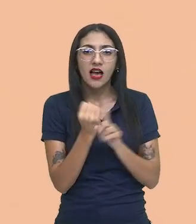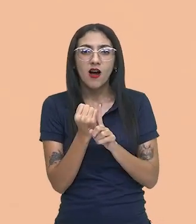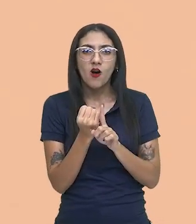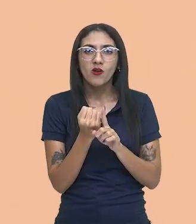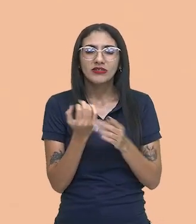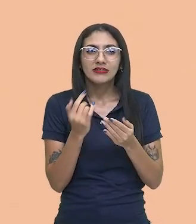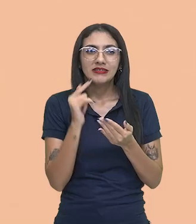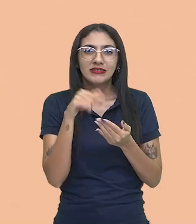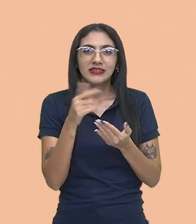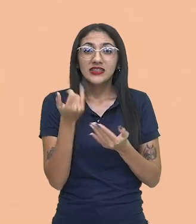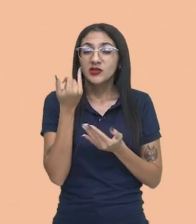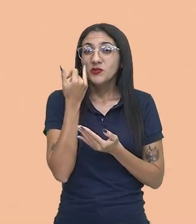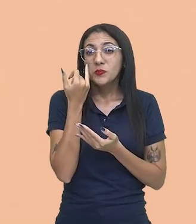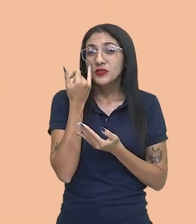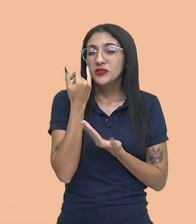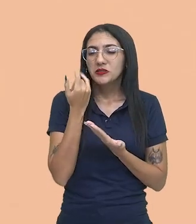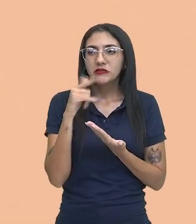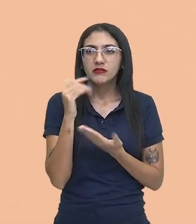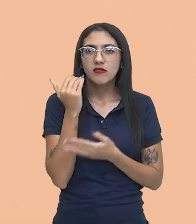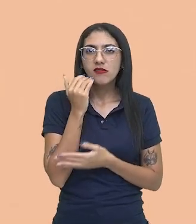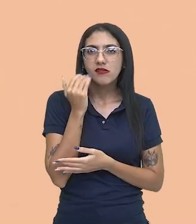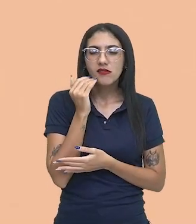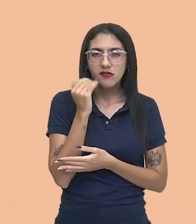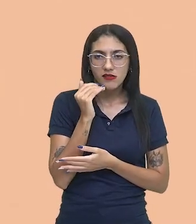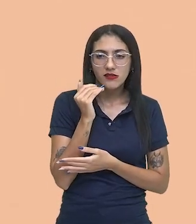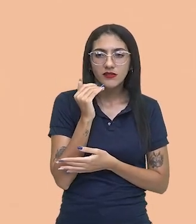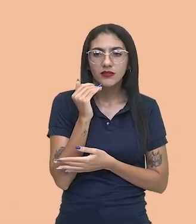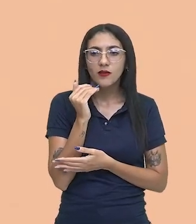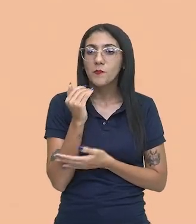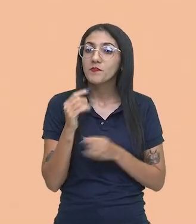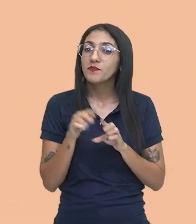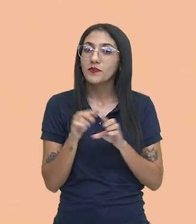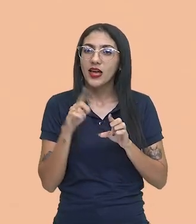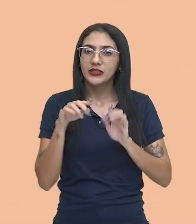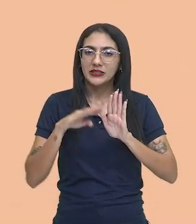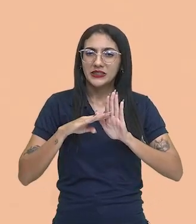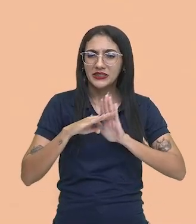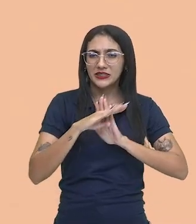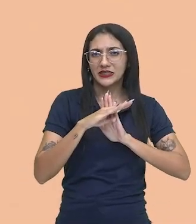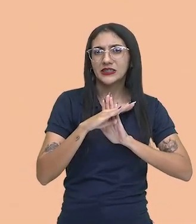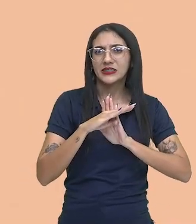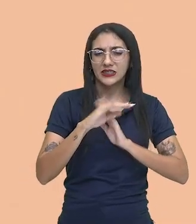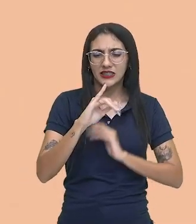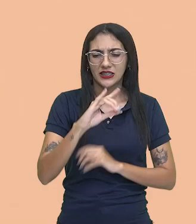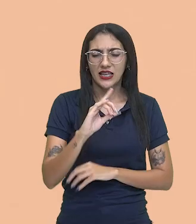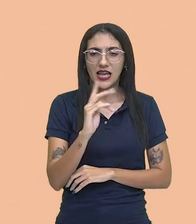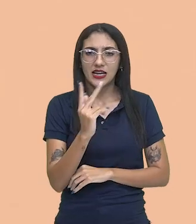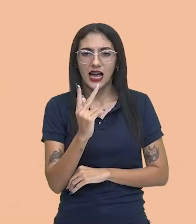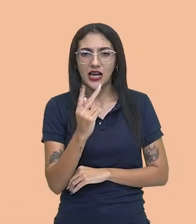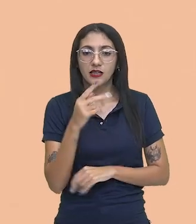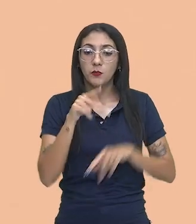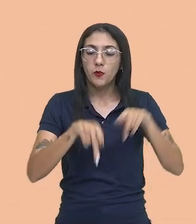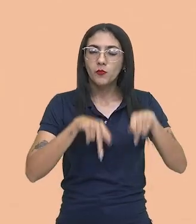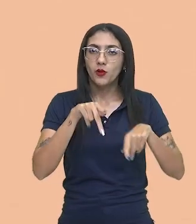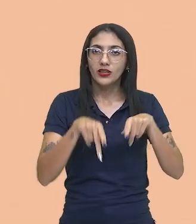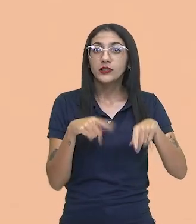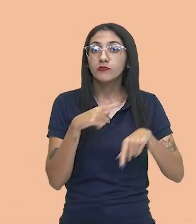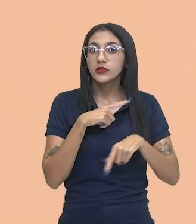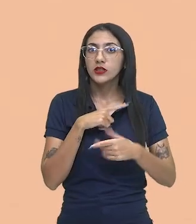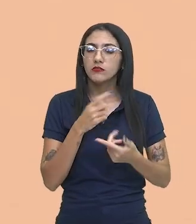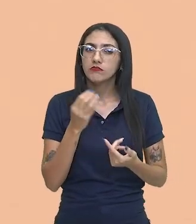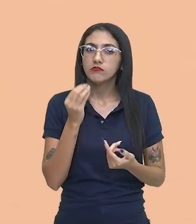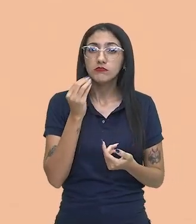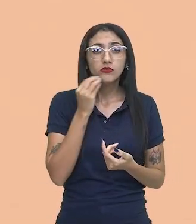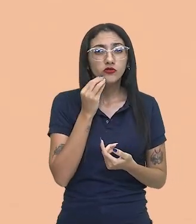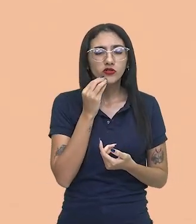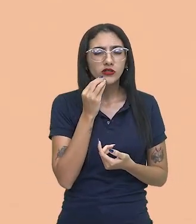tão 100% assim. Mas o fato deles terem índices altos significa que, na média, a população está tendo algum atendimento, está